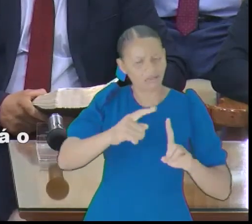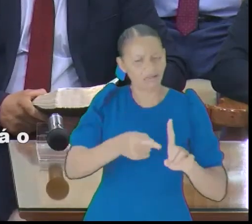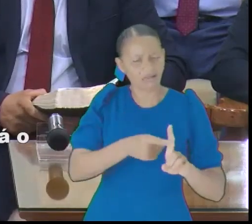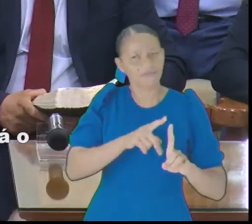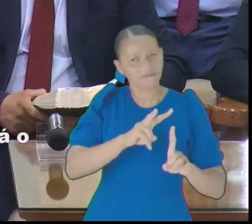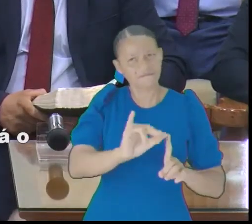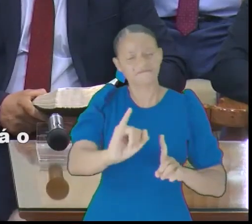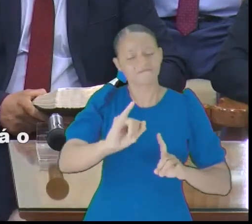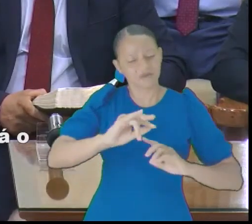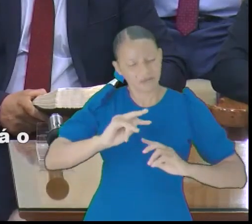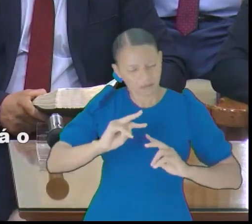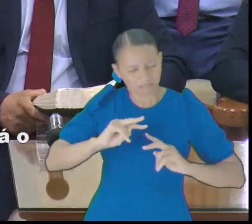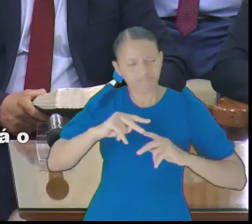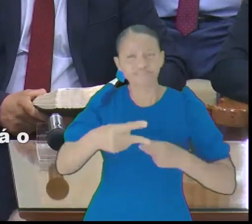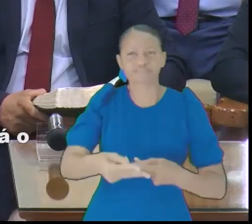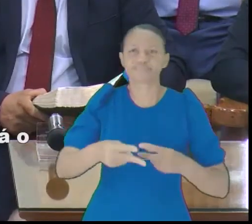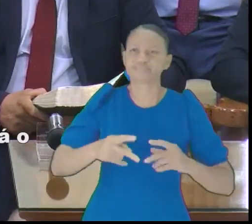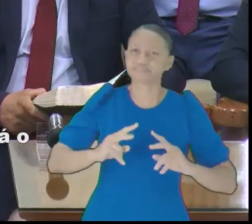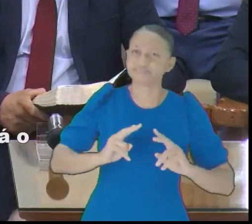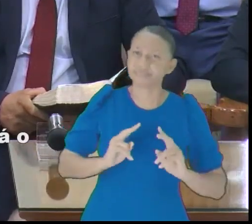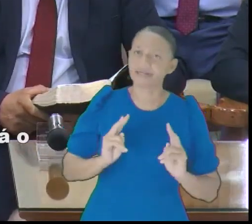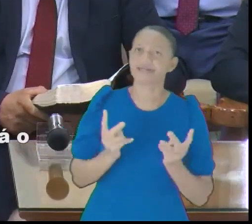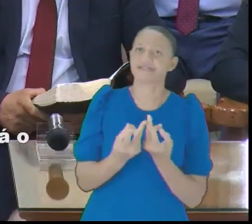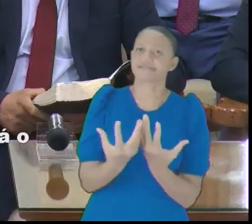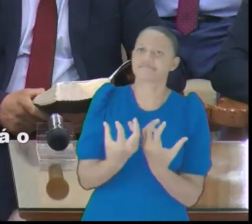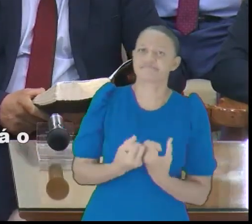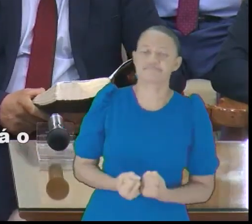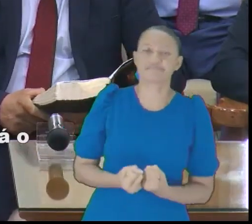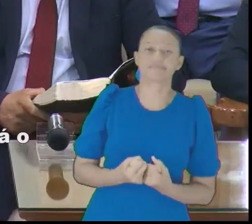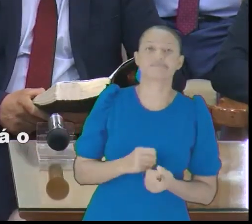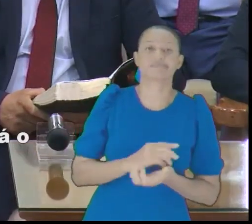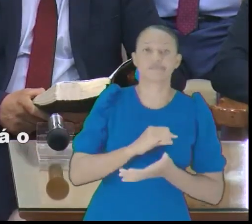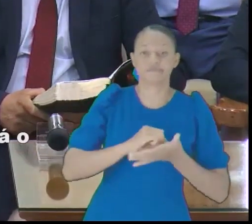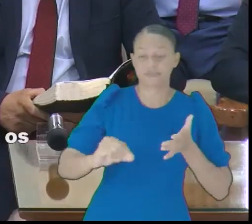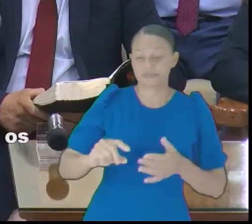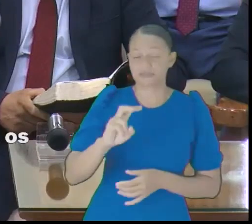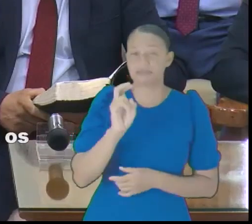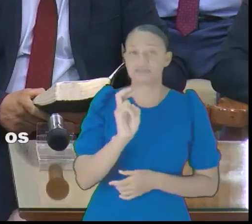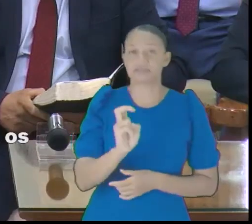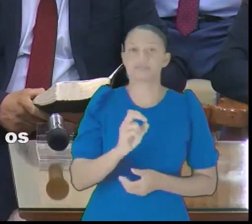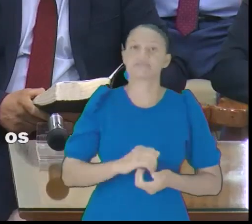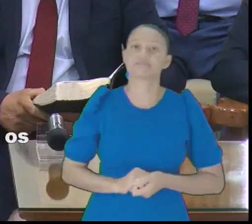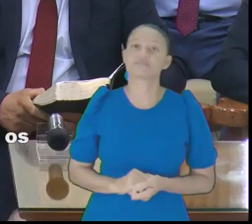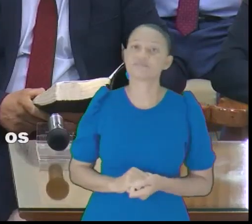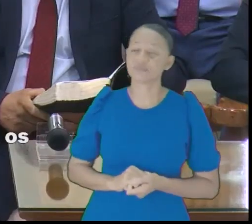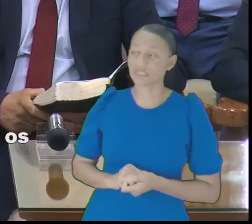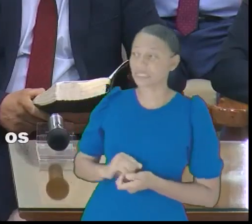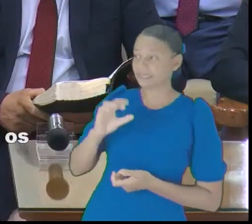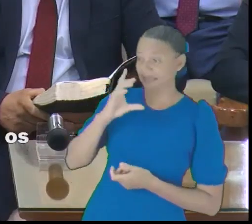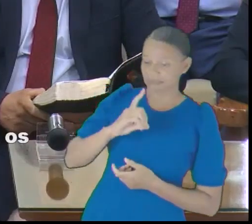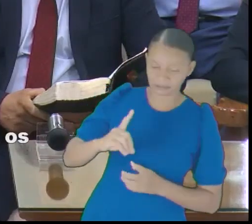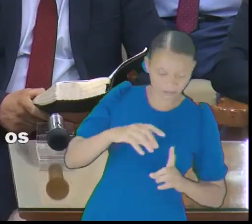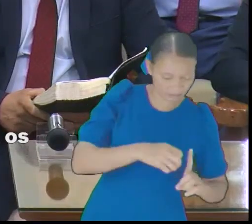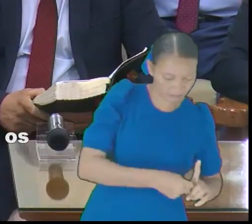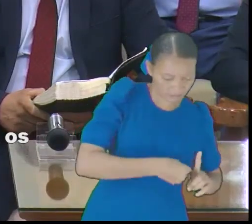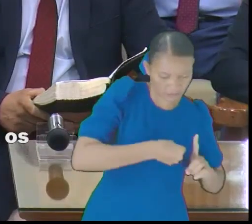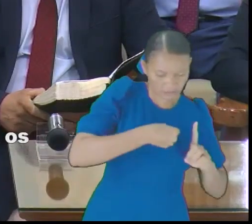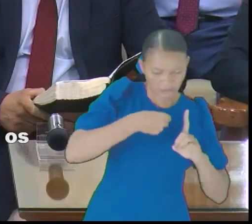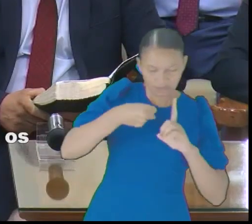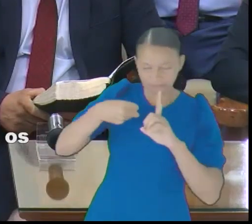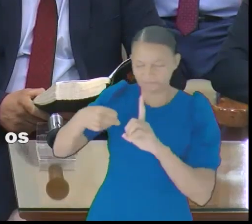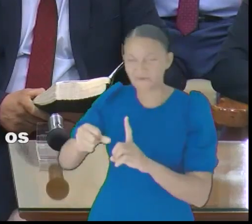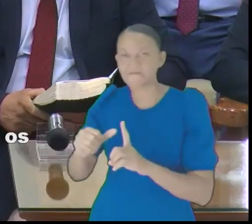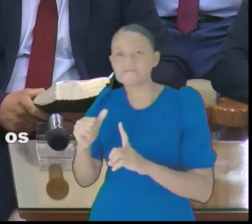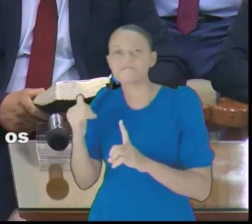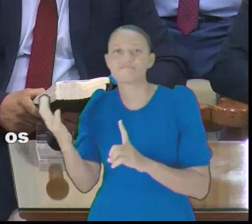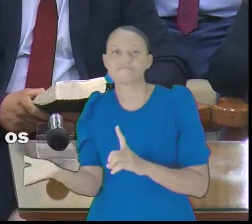No versículo de número 5, está escrito que Deus levou Abraão para fora.